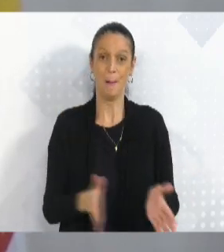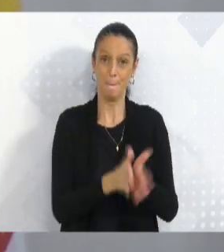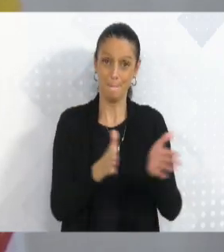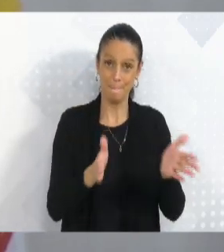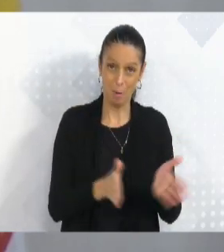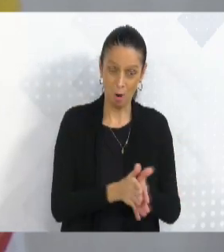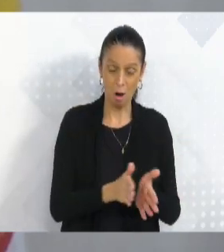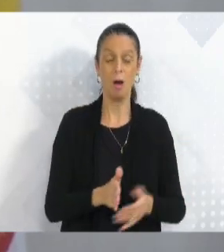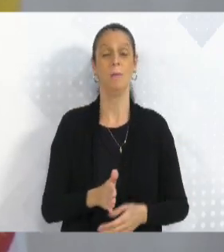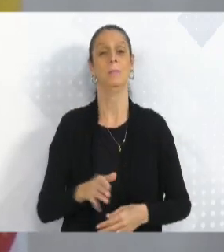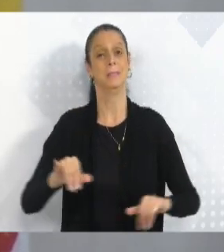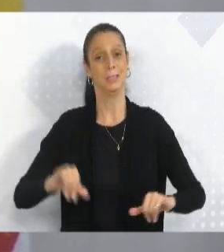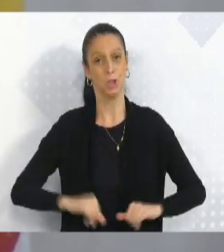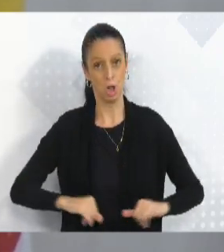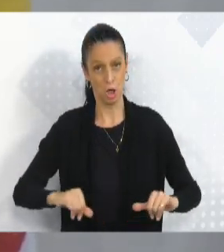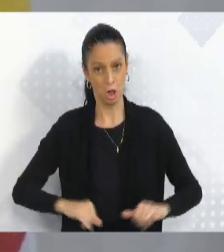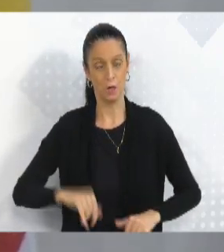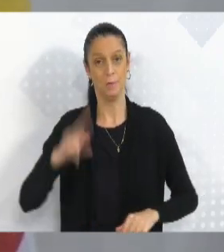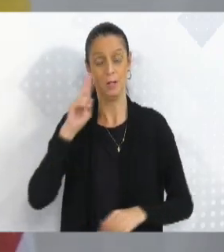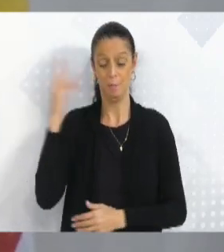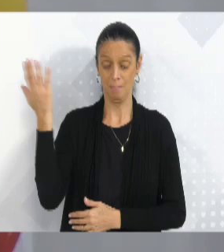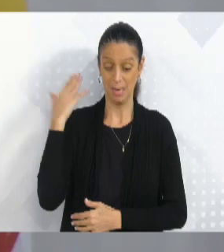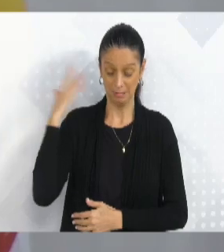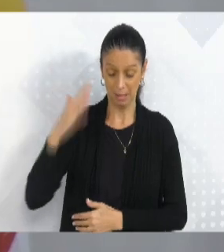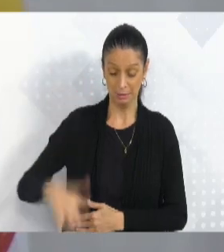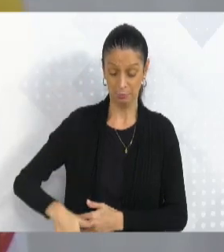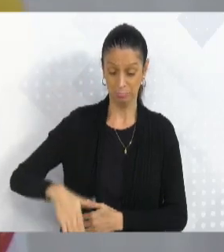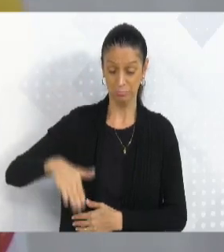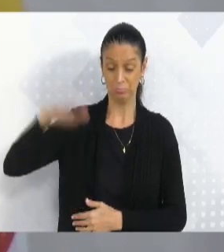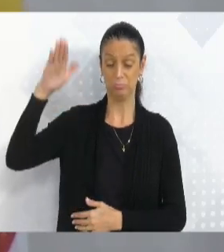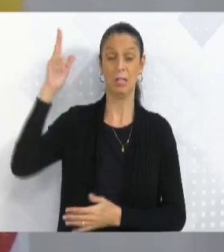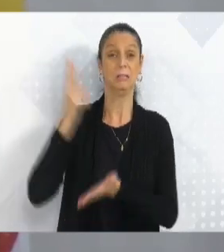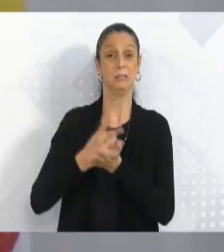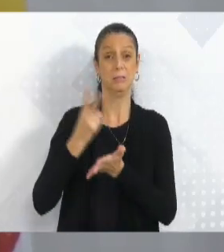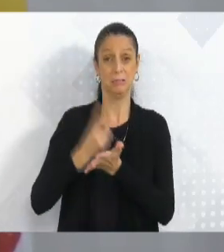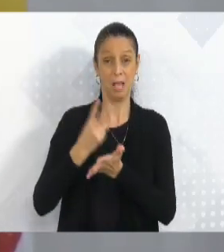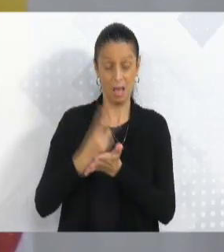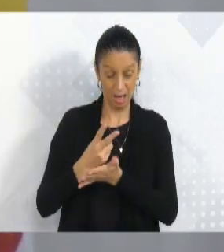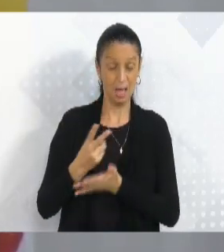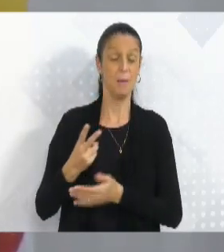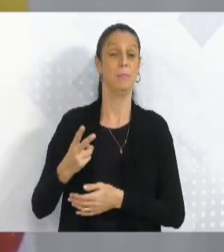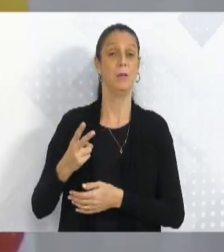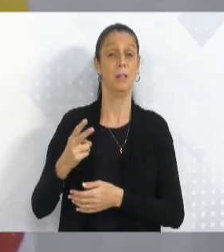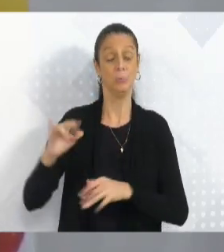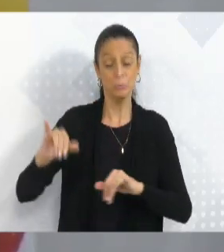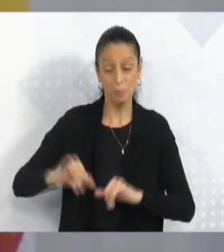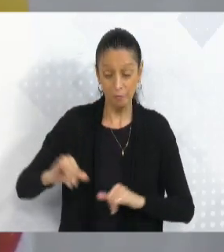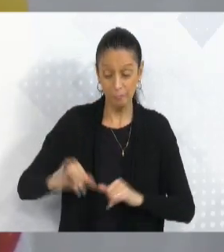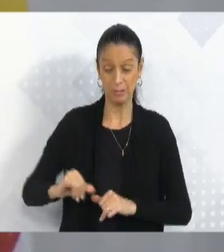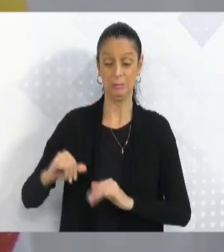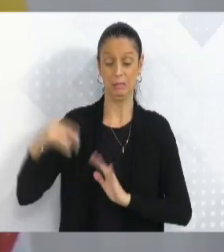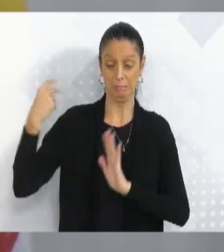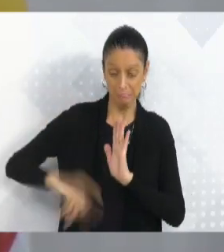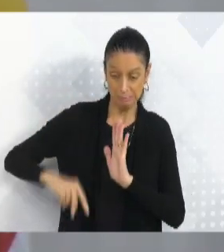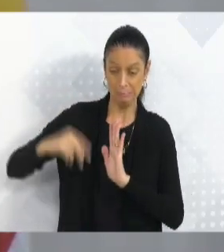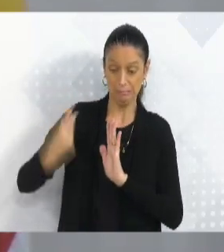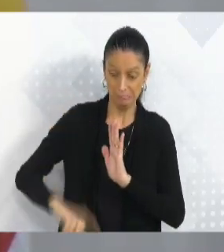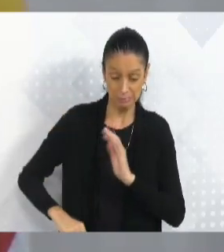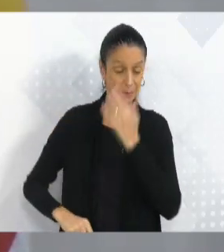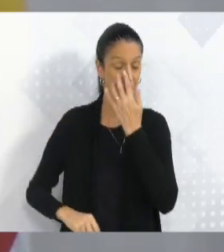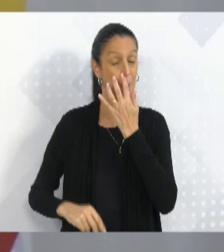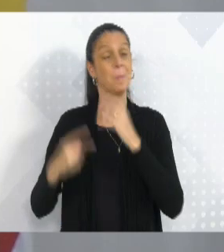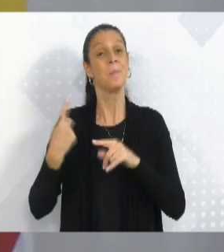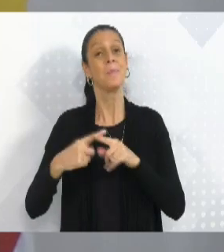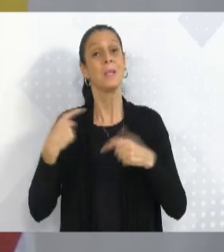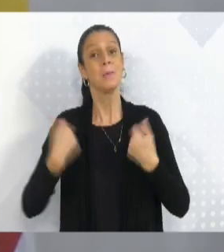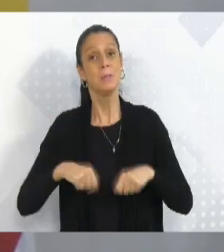de manhã de noite que é meu caso né eu apanhava todo dia você não trabalhasse Então para mim nada nunca foi de graça porque minha mãe sempre dizia quando vem de graça